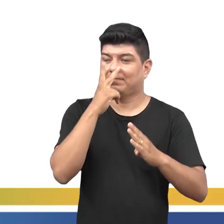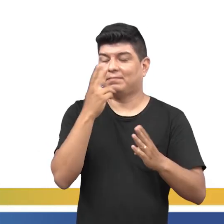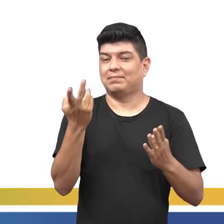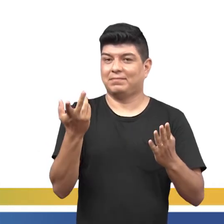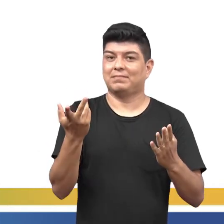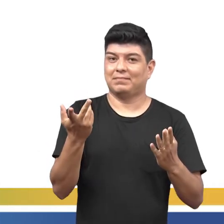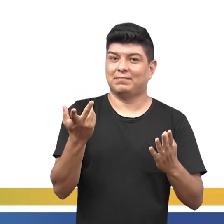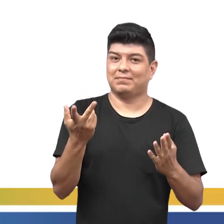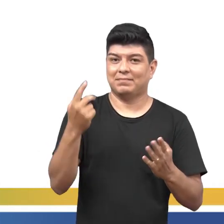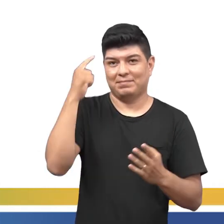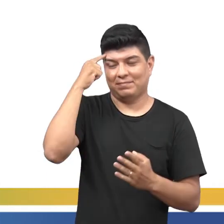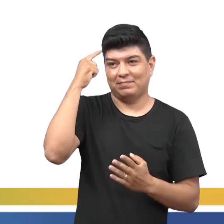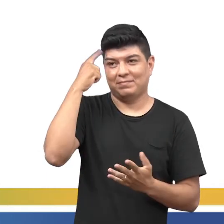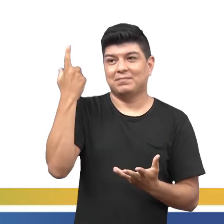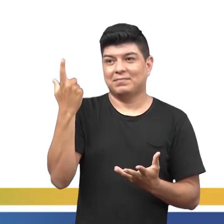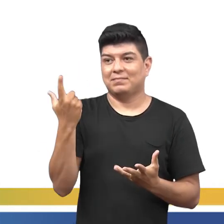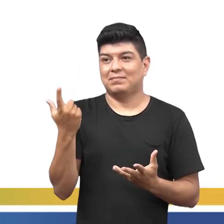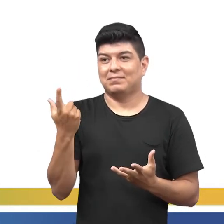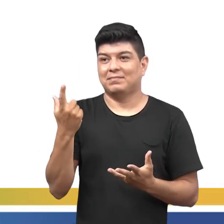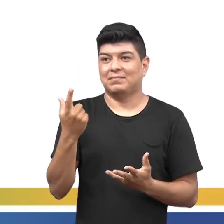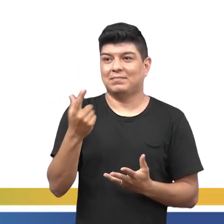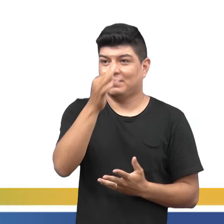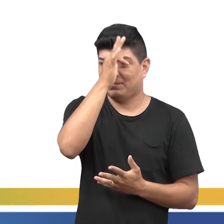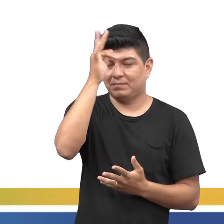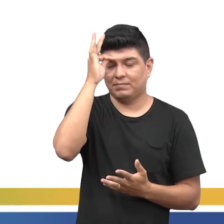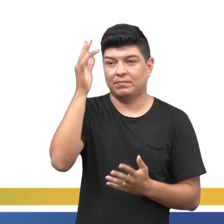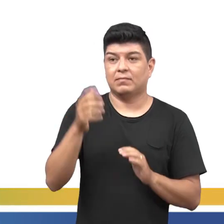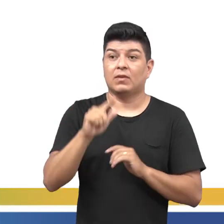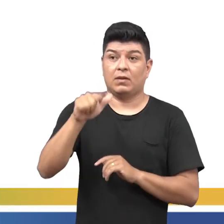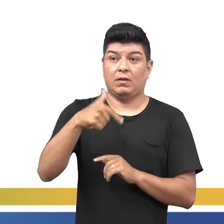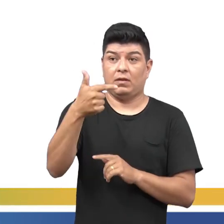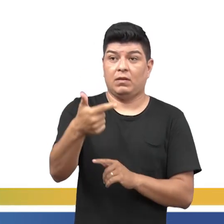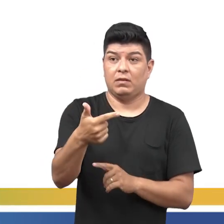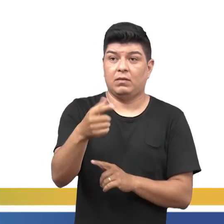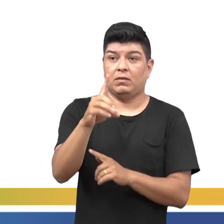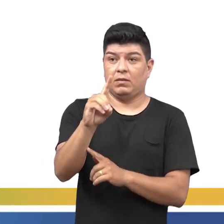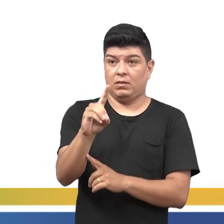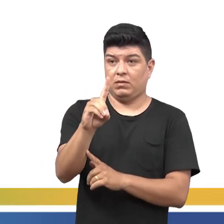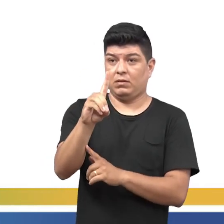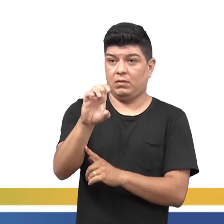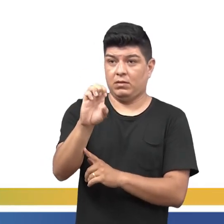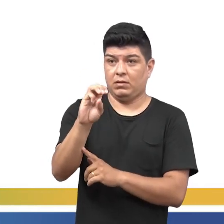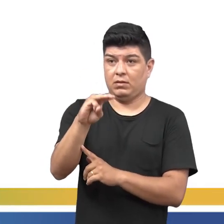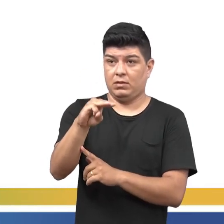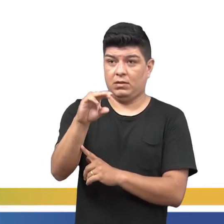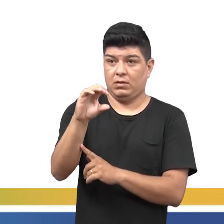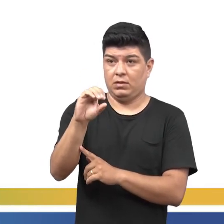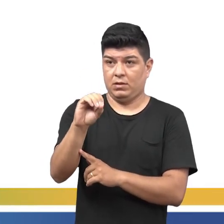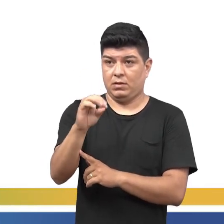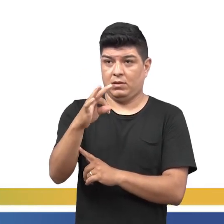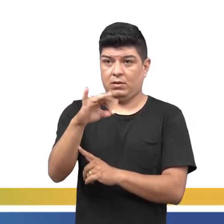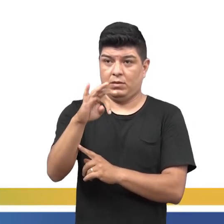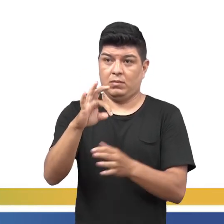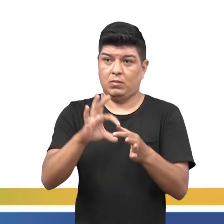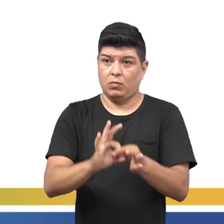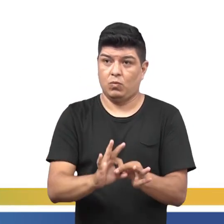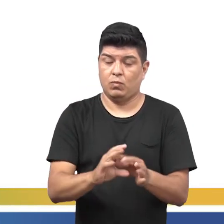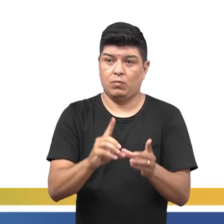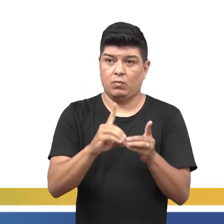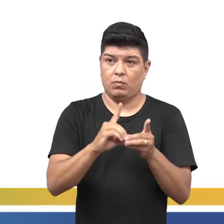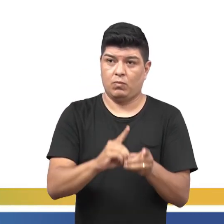homeomeria, no modo de pensar de Anaxágoras. E depois o Demócrito e o Leucipo, que nasceram na cidade de Abdera,